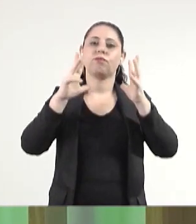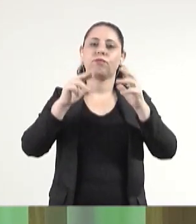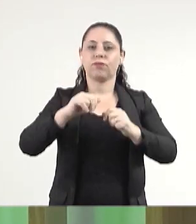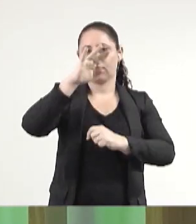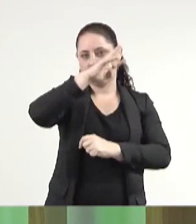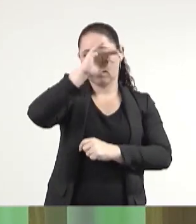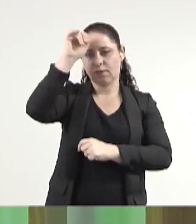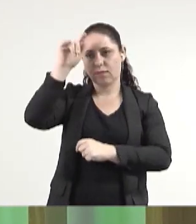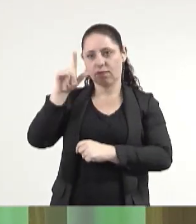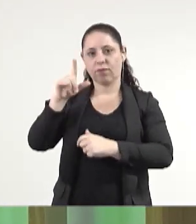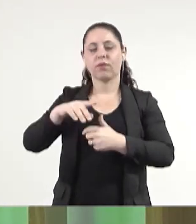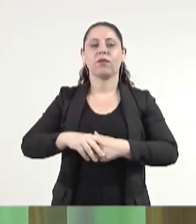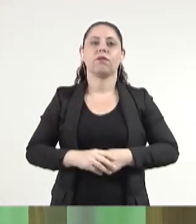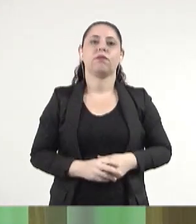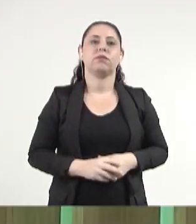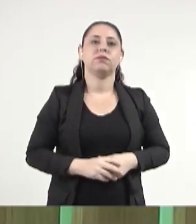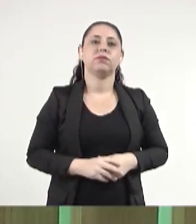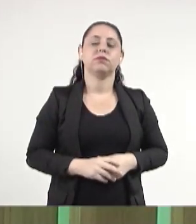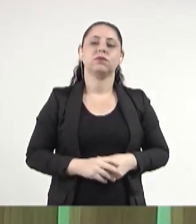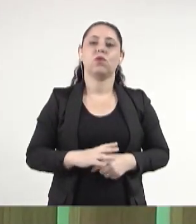professores sul-mato-grossenses.